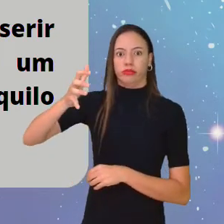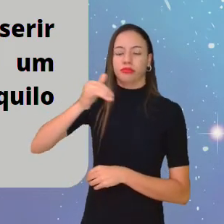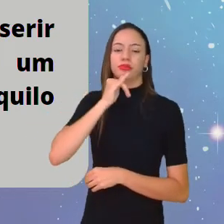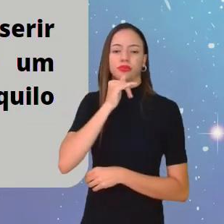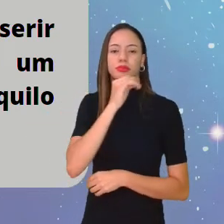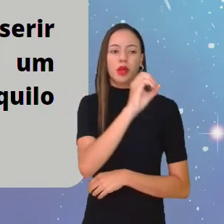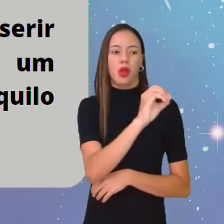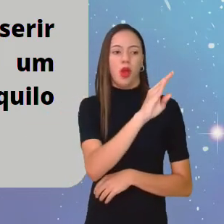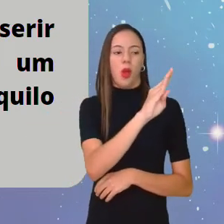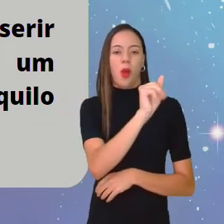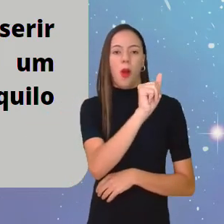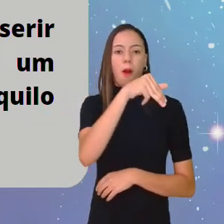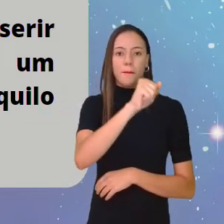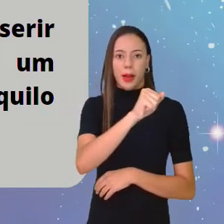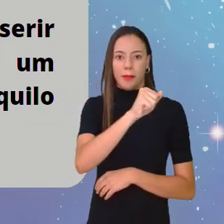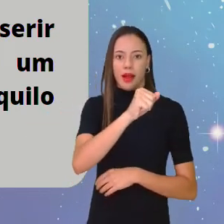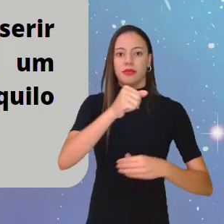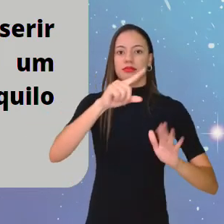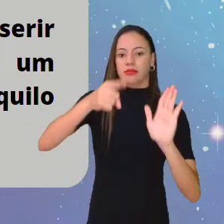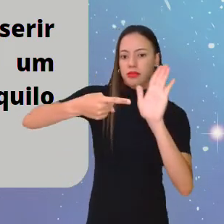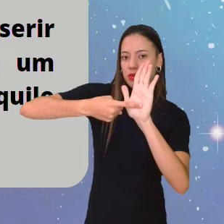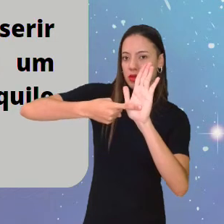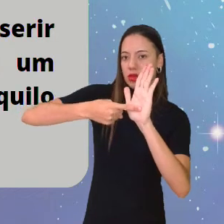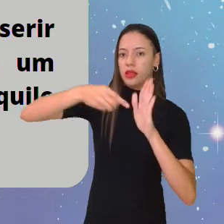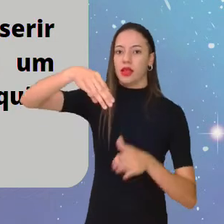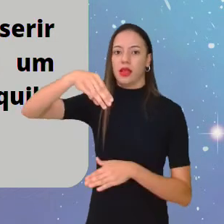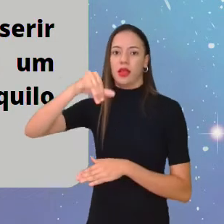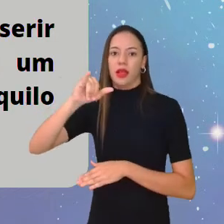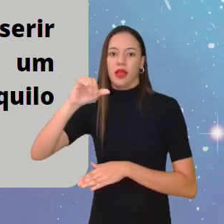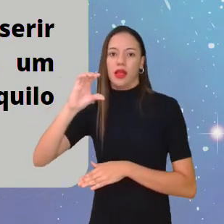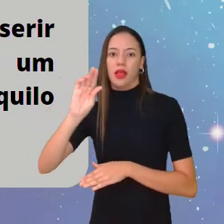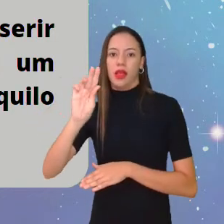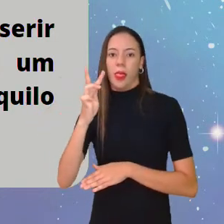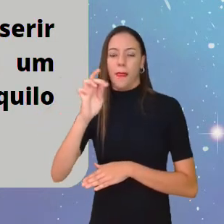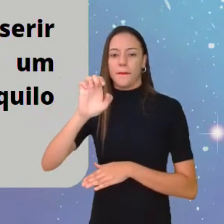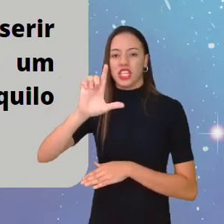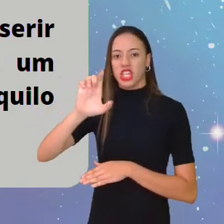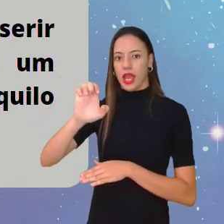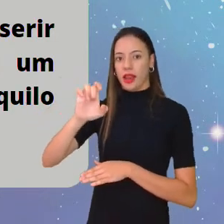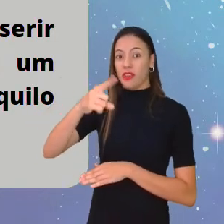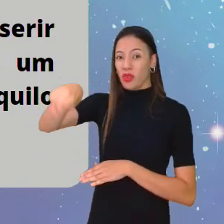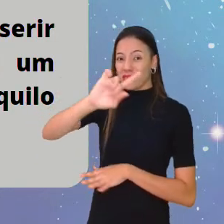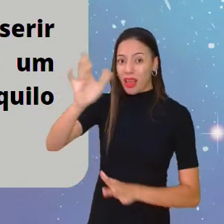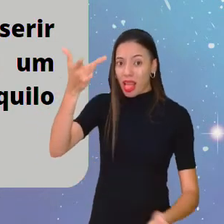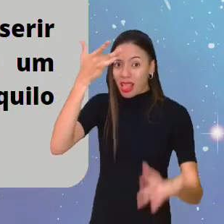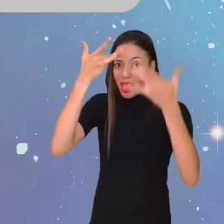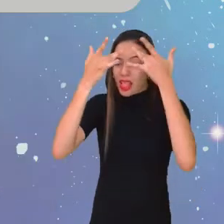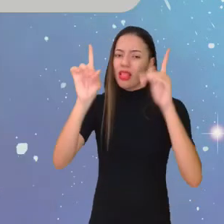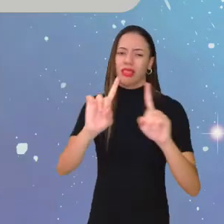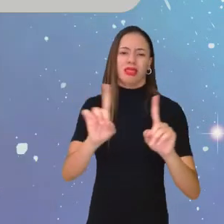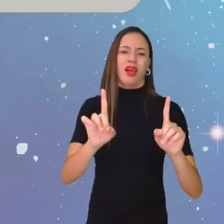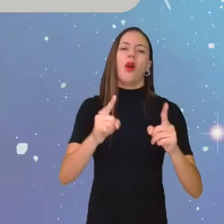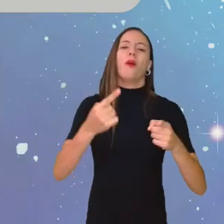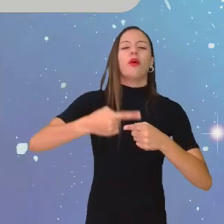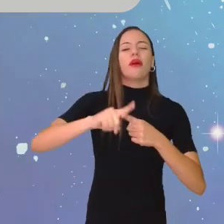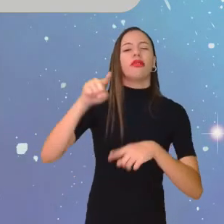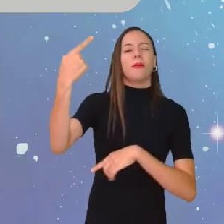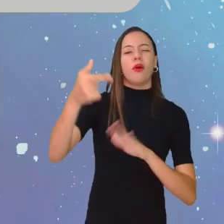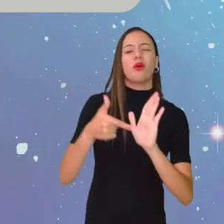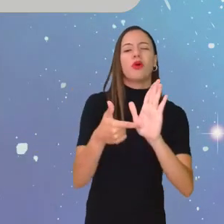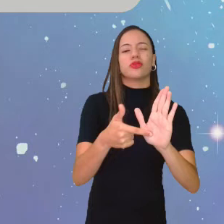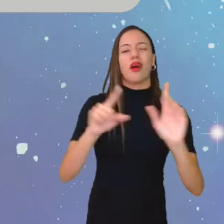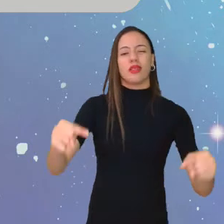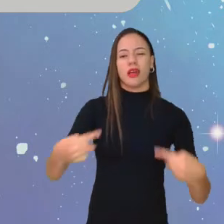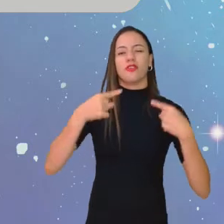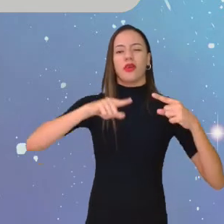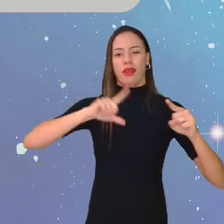Obama, tracinho, Michele. Só que todas essas aí que a gente está falando, cara, não é para decorar não, porque o desafio vai vir dele daí também, tá certo?